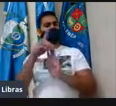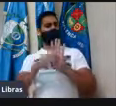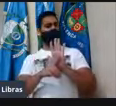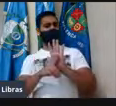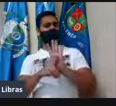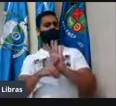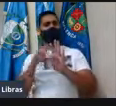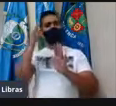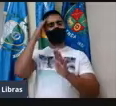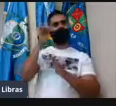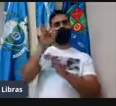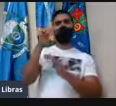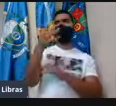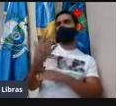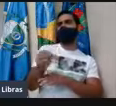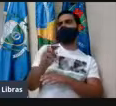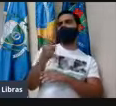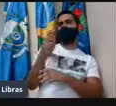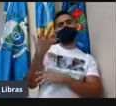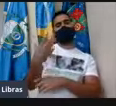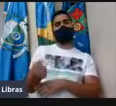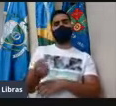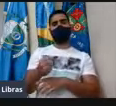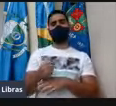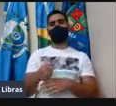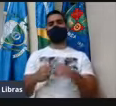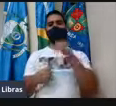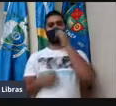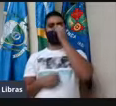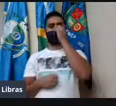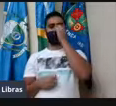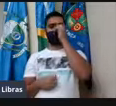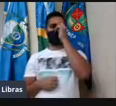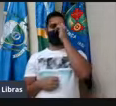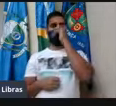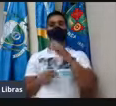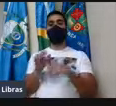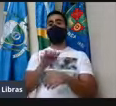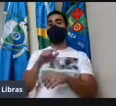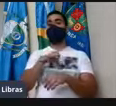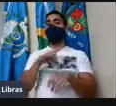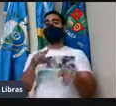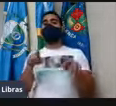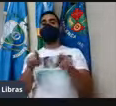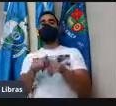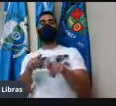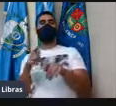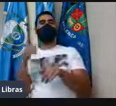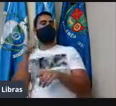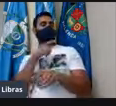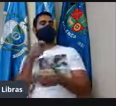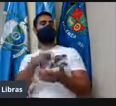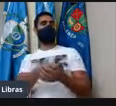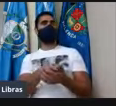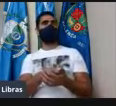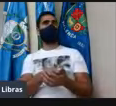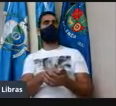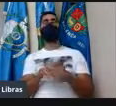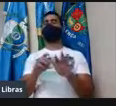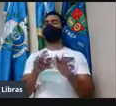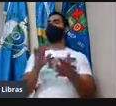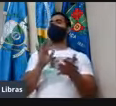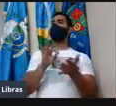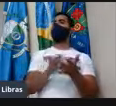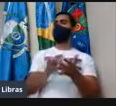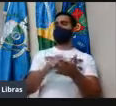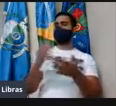ver se ele está de acordo ou não com aquela avaliação e se tem condição de pagar. É bem verdade que esse cálculo atuarial